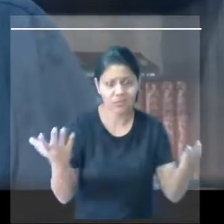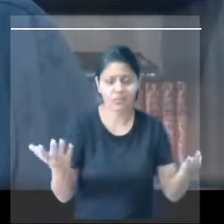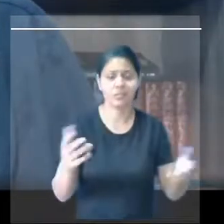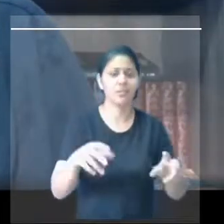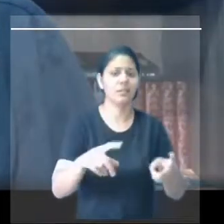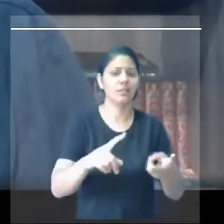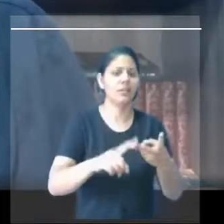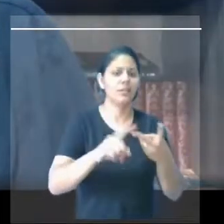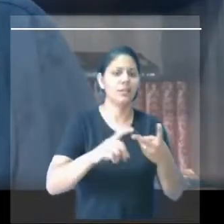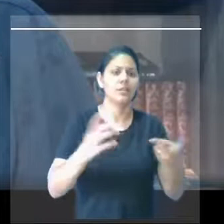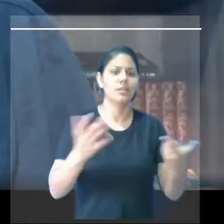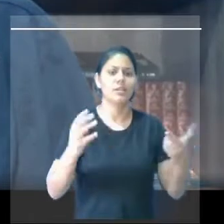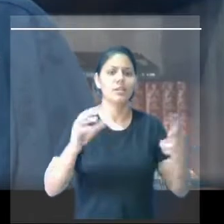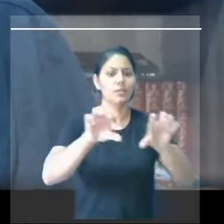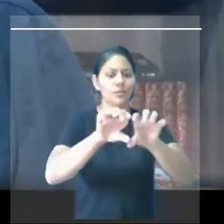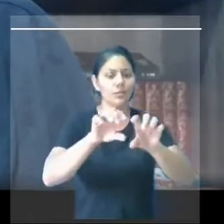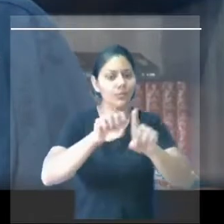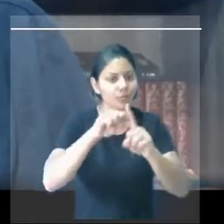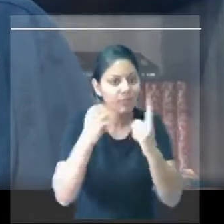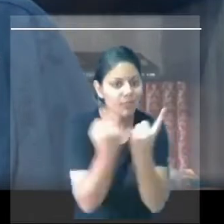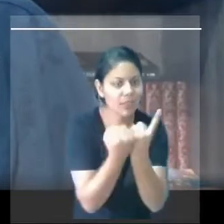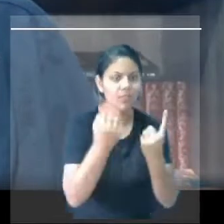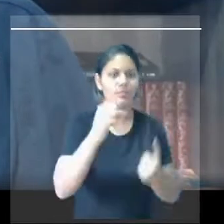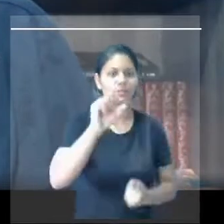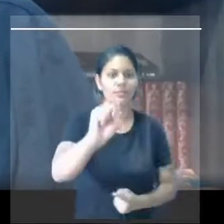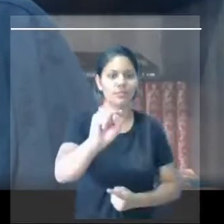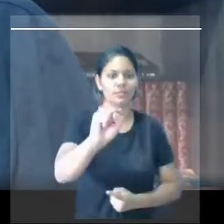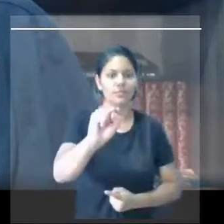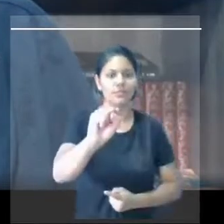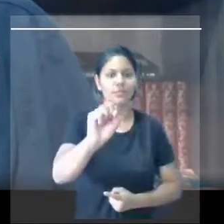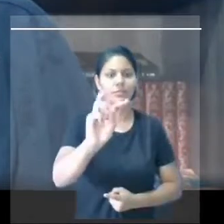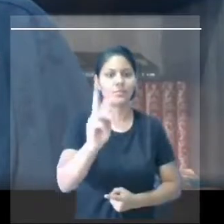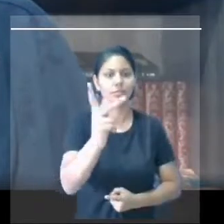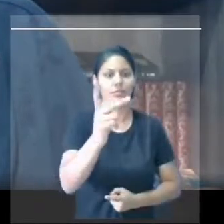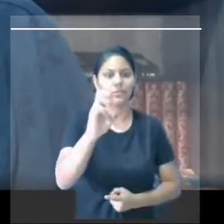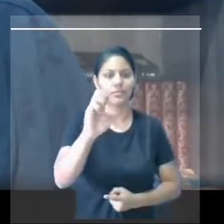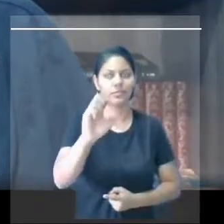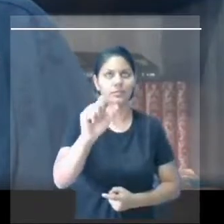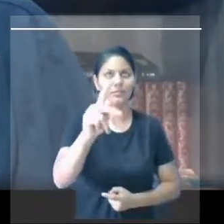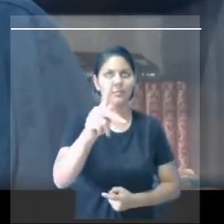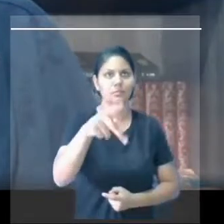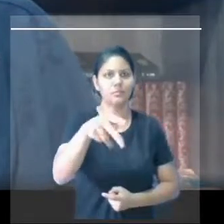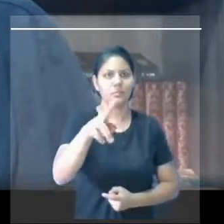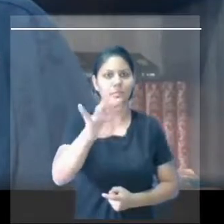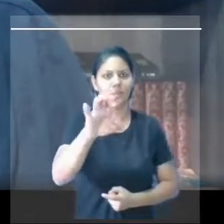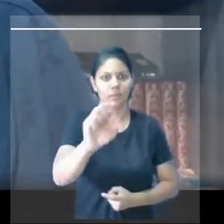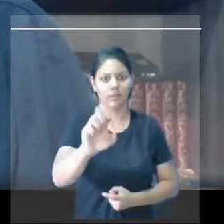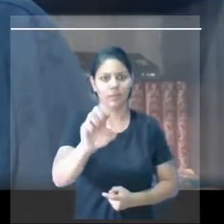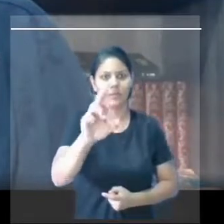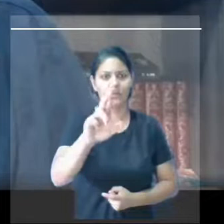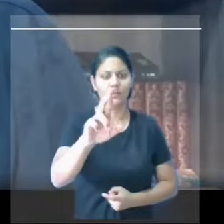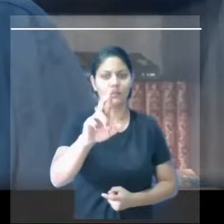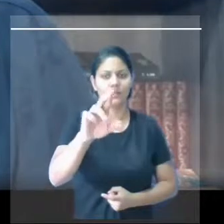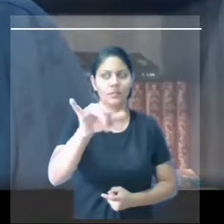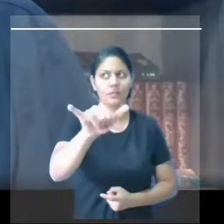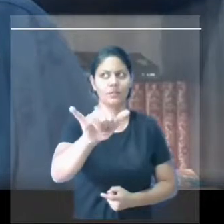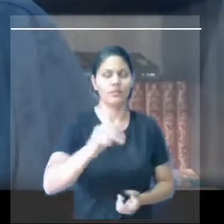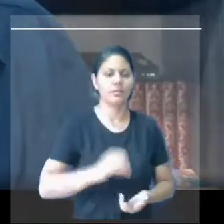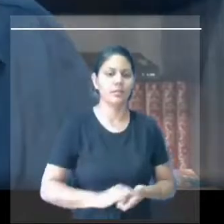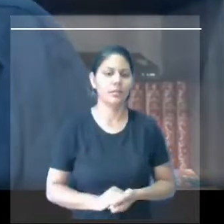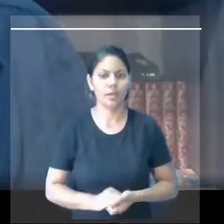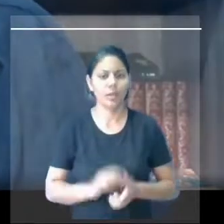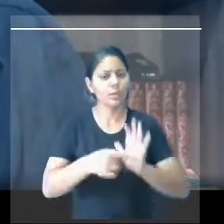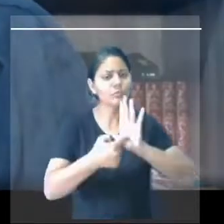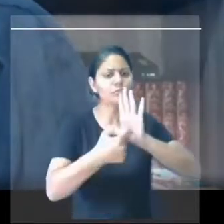de Shakespeare, né? Que se reúne só para tratar sobre essa obra. E eles tratam de difundir, né? Apresentar